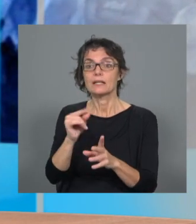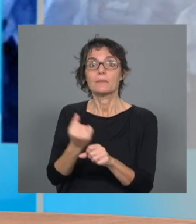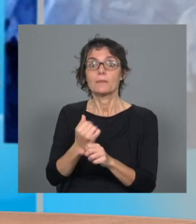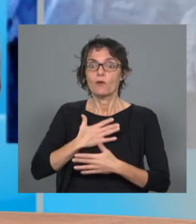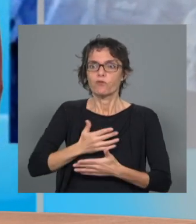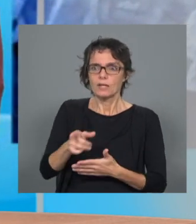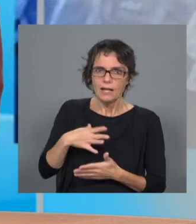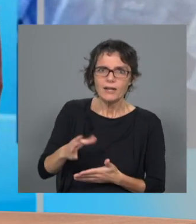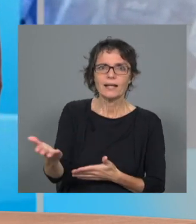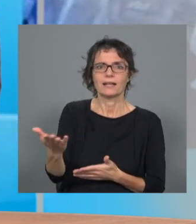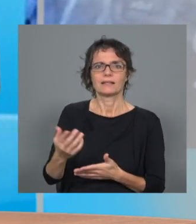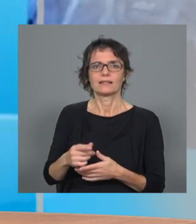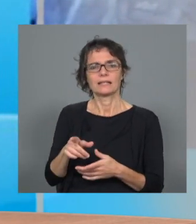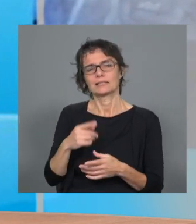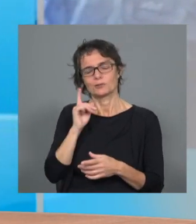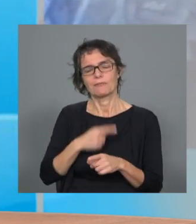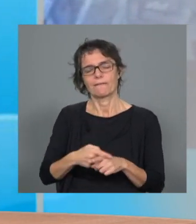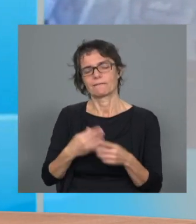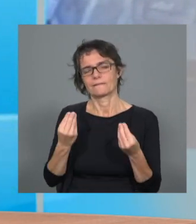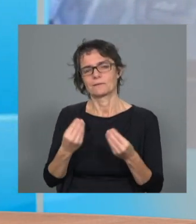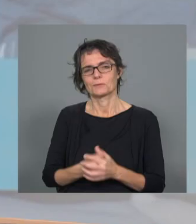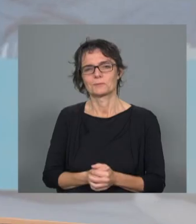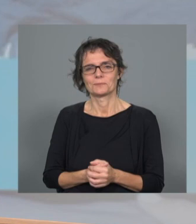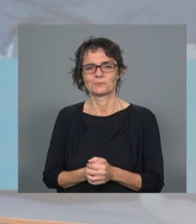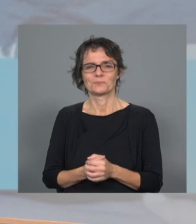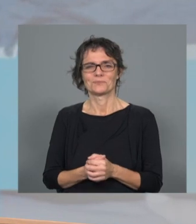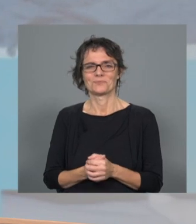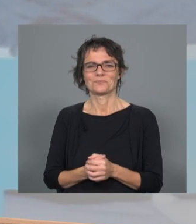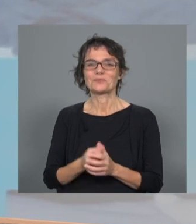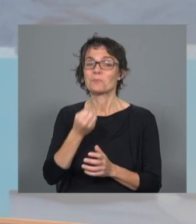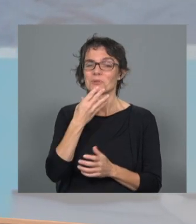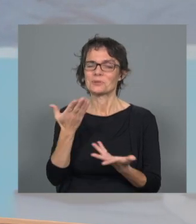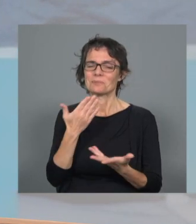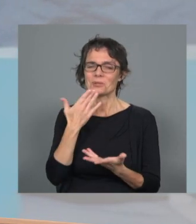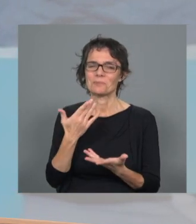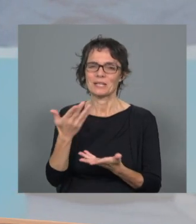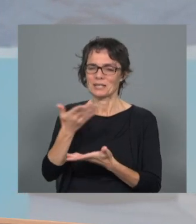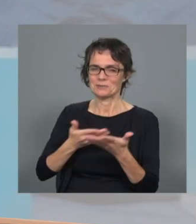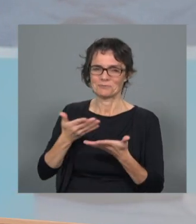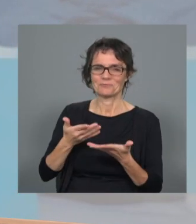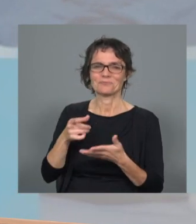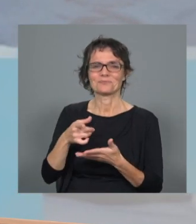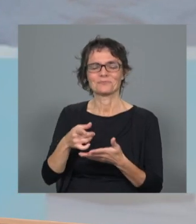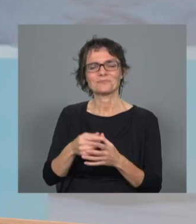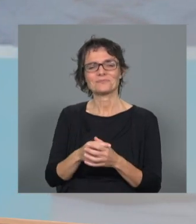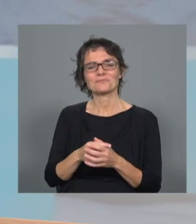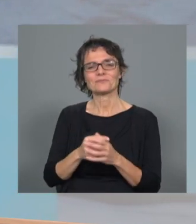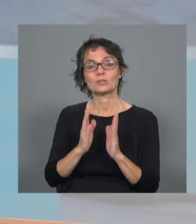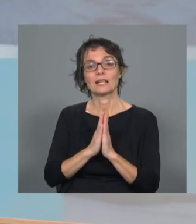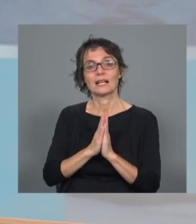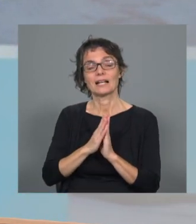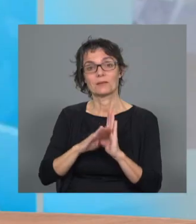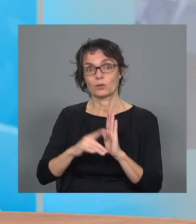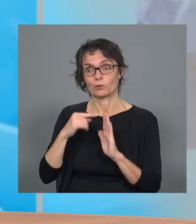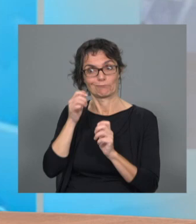voluntários, e está a ser um processo muito interessante. Muito bem, João Marcos, muito obrigado por esta partilha e na Eclésia continuamos